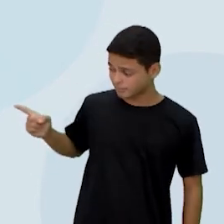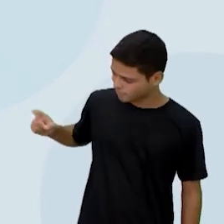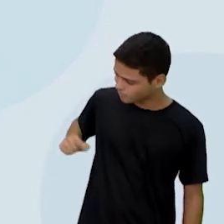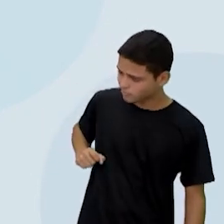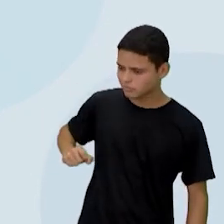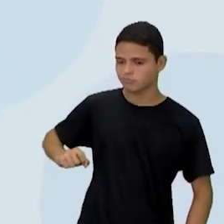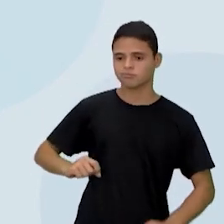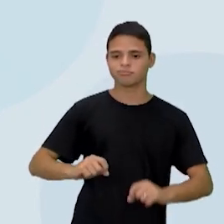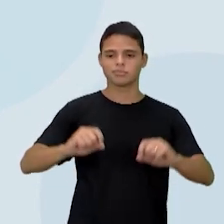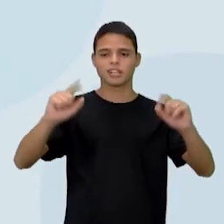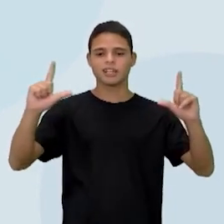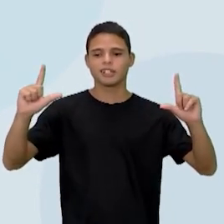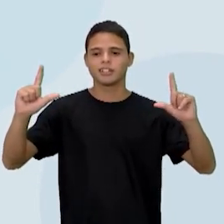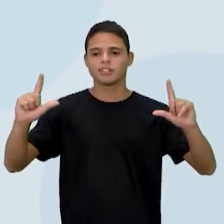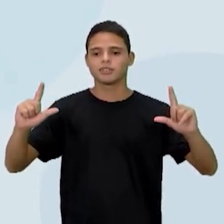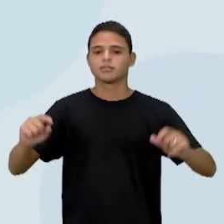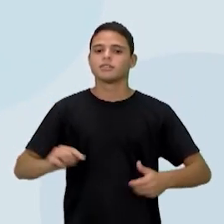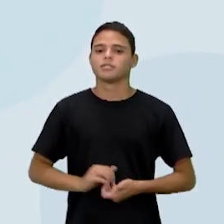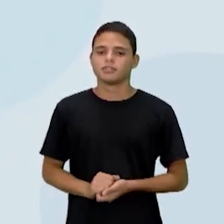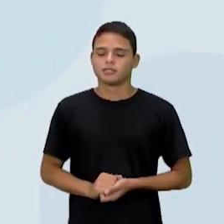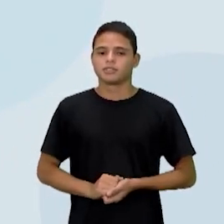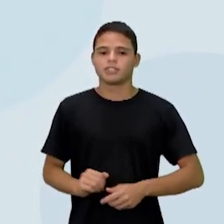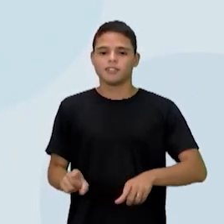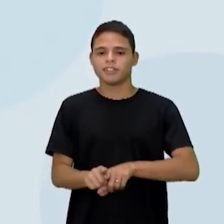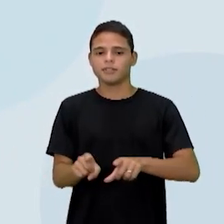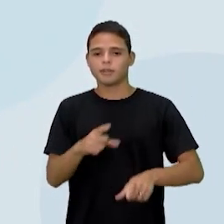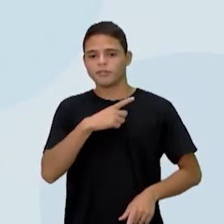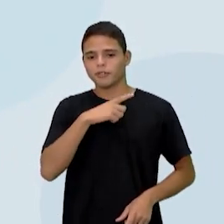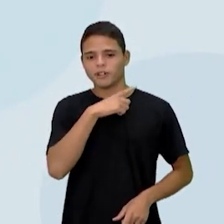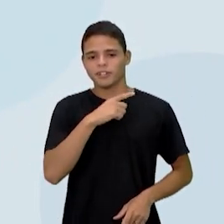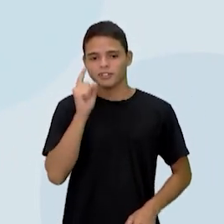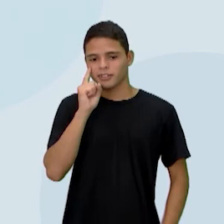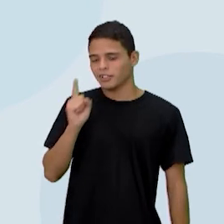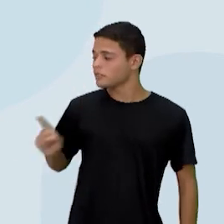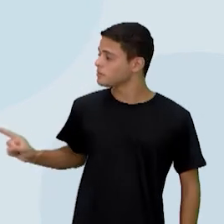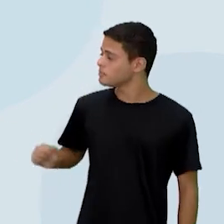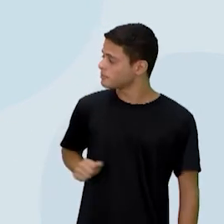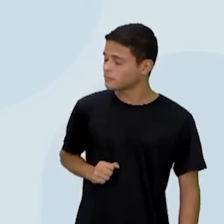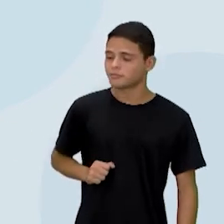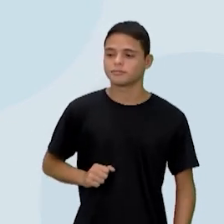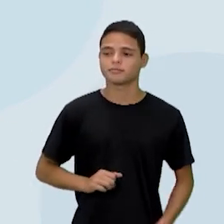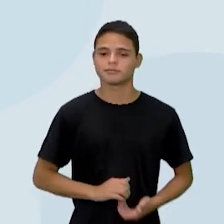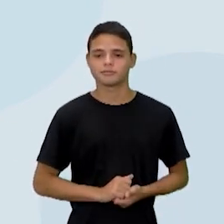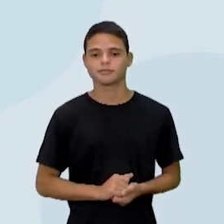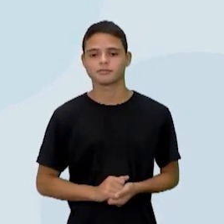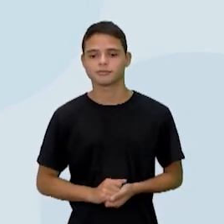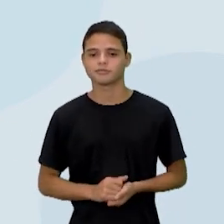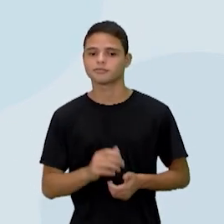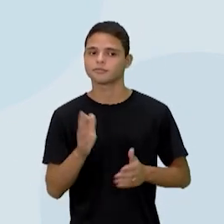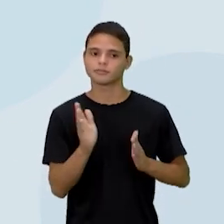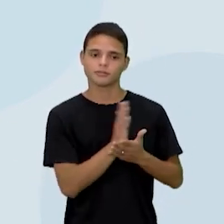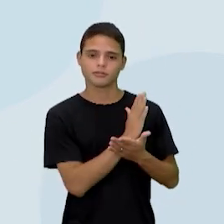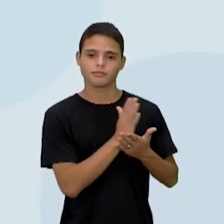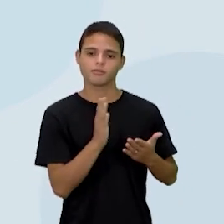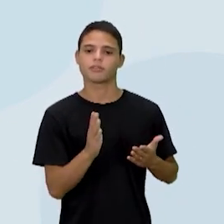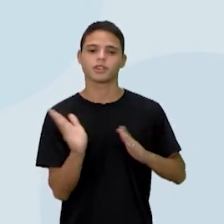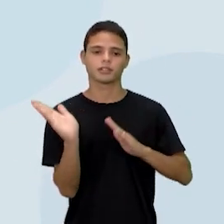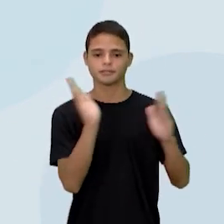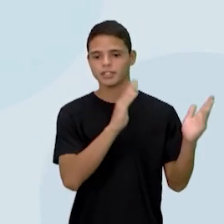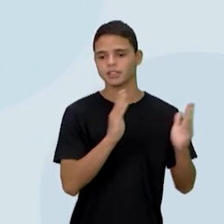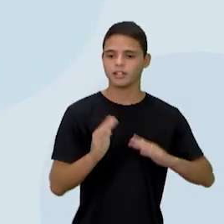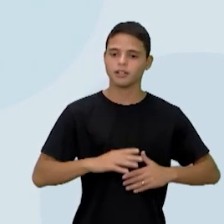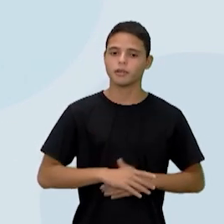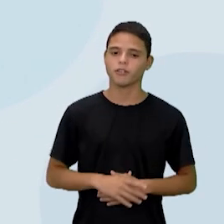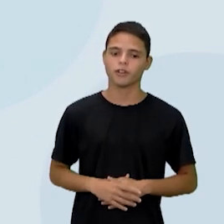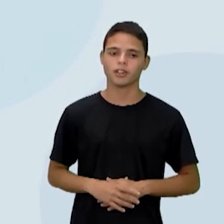aí que está tudo barato. Se não for necessário, é bom não consumir, porque tudo isso demanda recursos naturais e depois polui o ambiente no